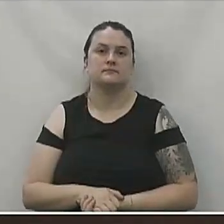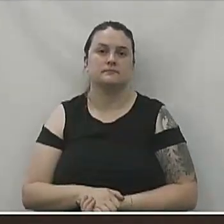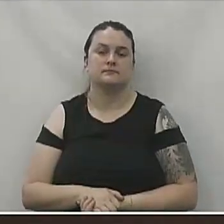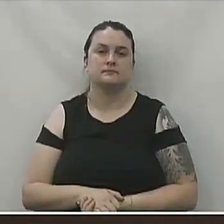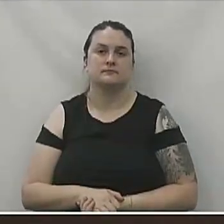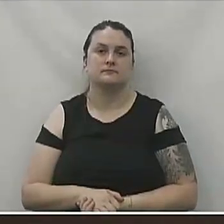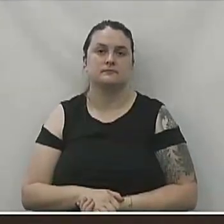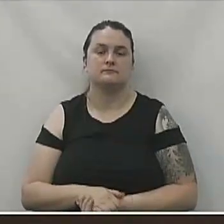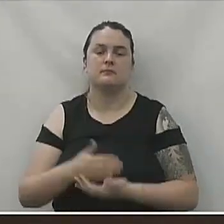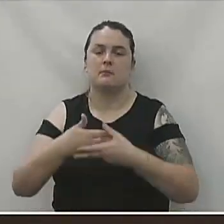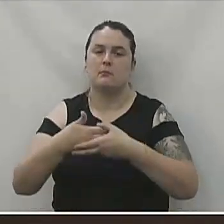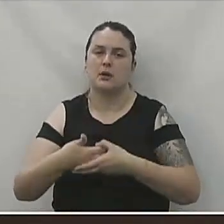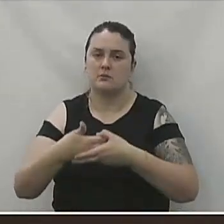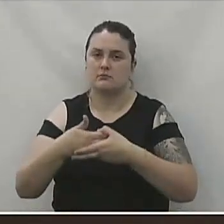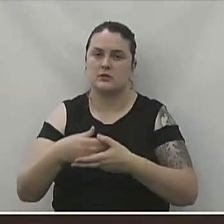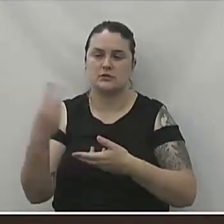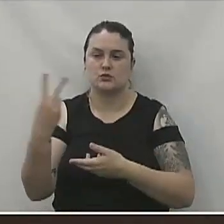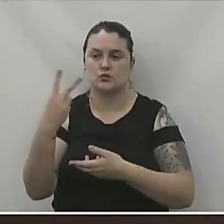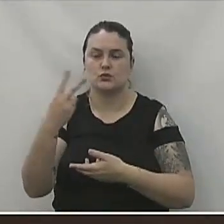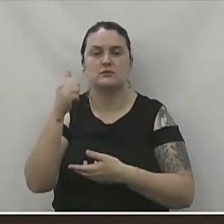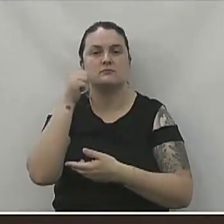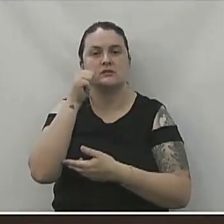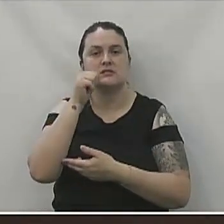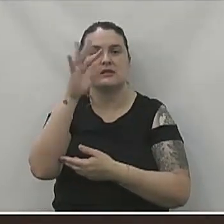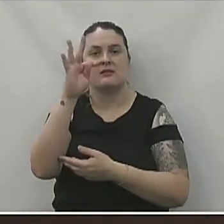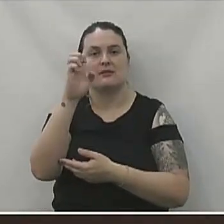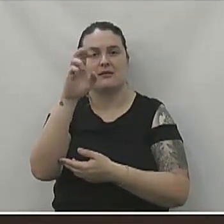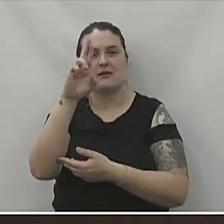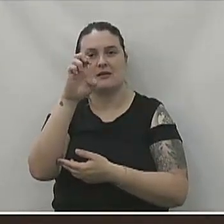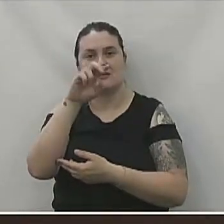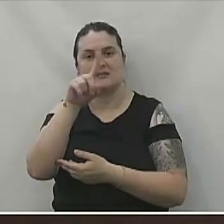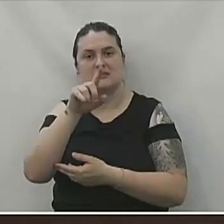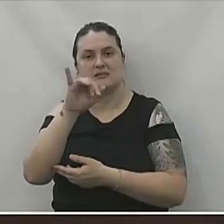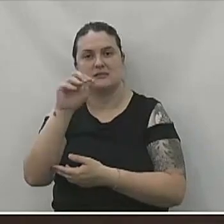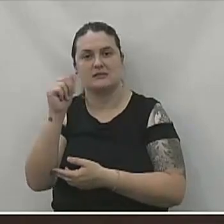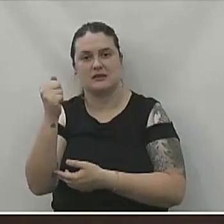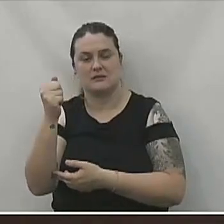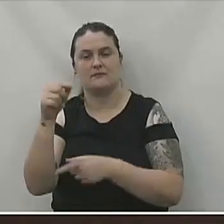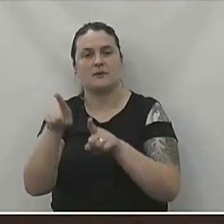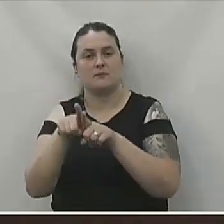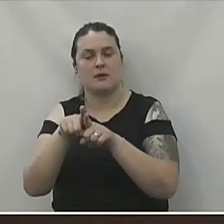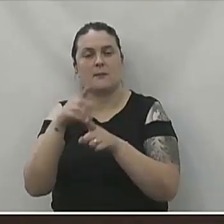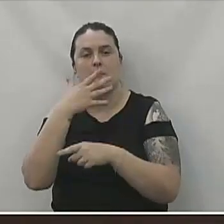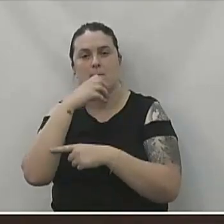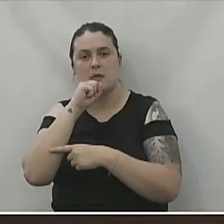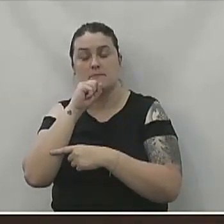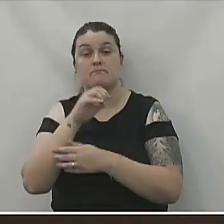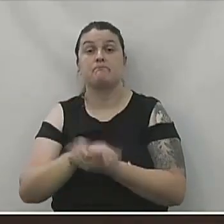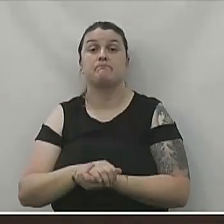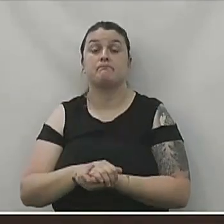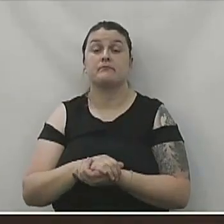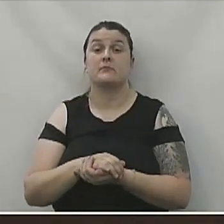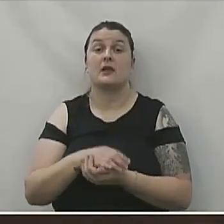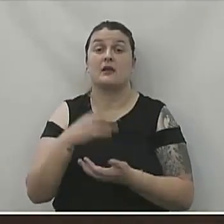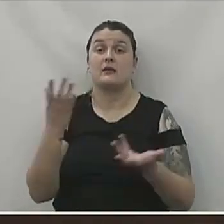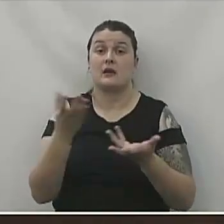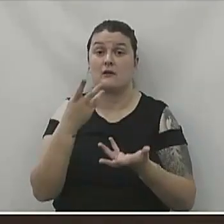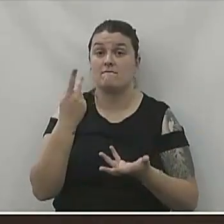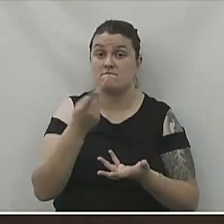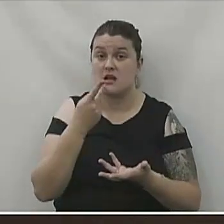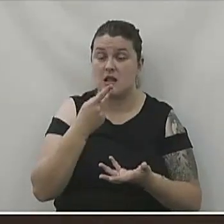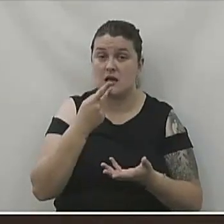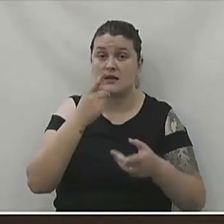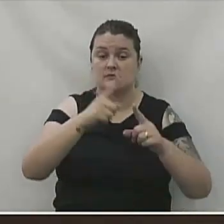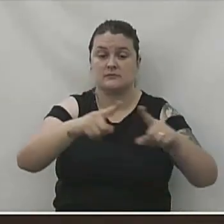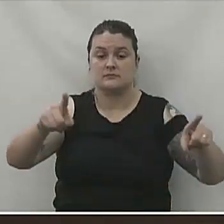do Centenário Então parabéns a Dona Terezinha Wolff gostaria de também falar a respeito né